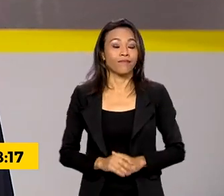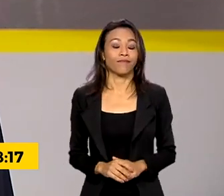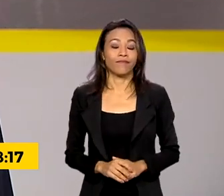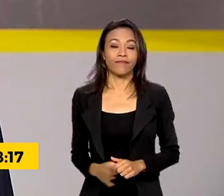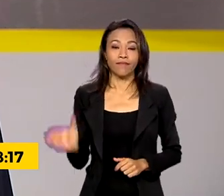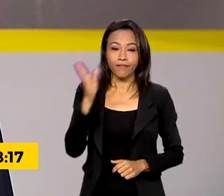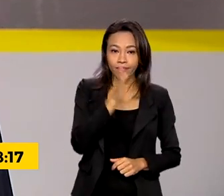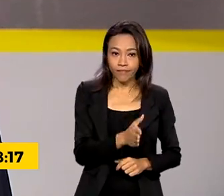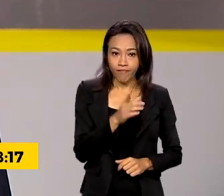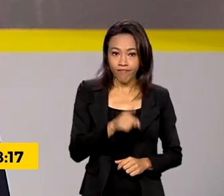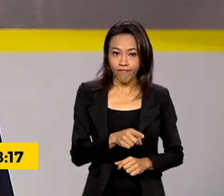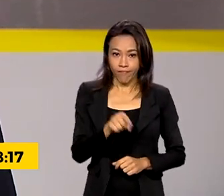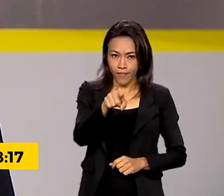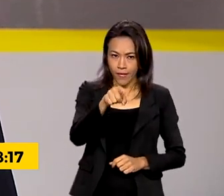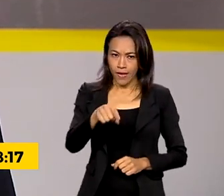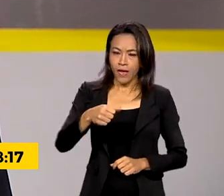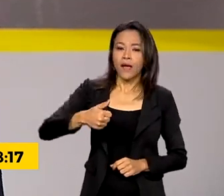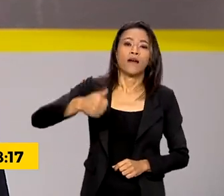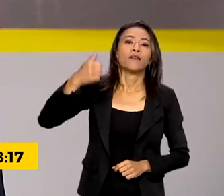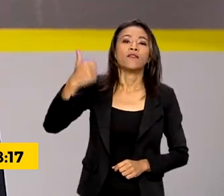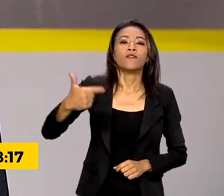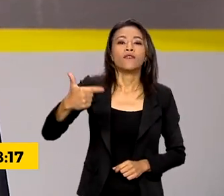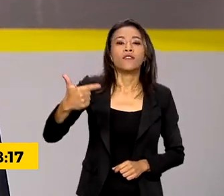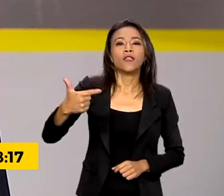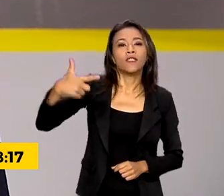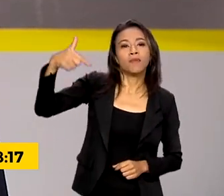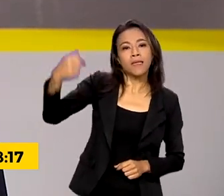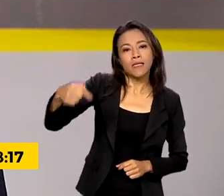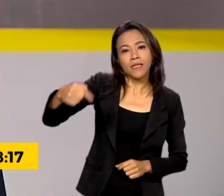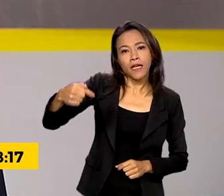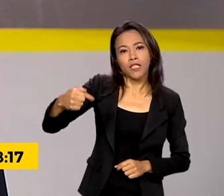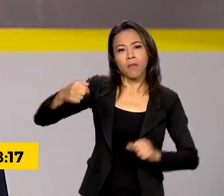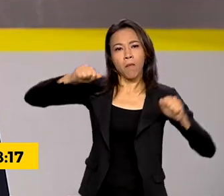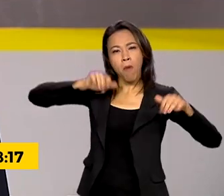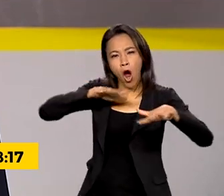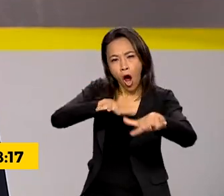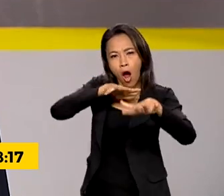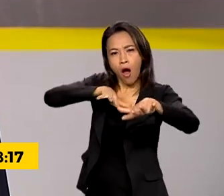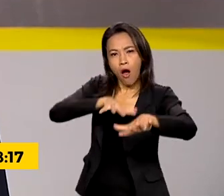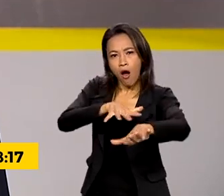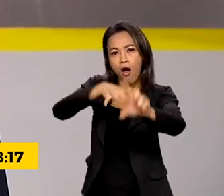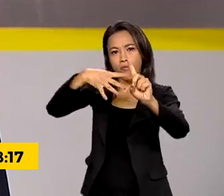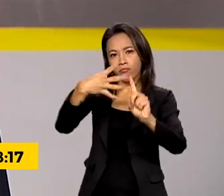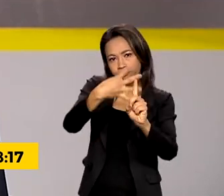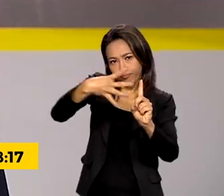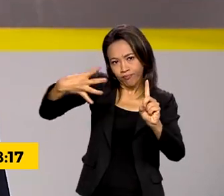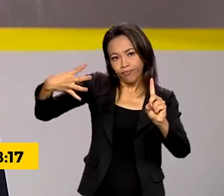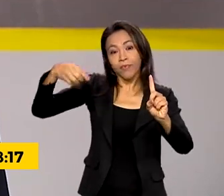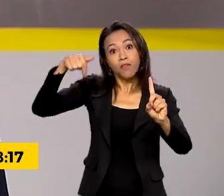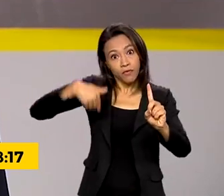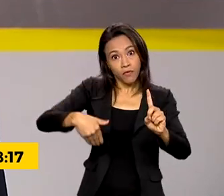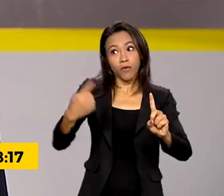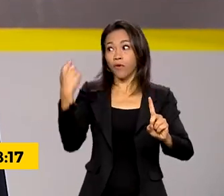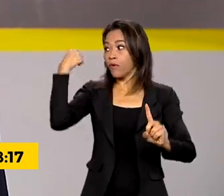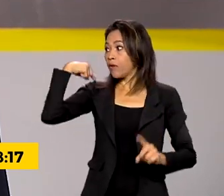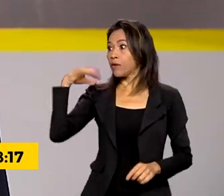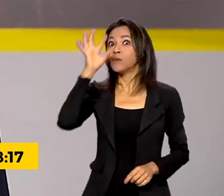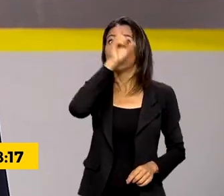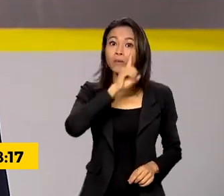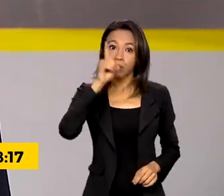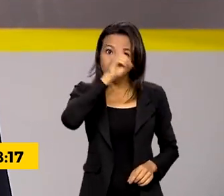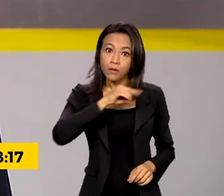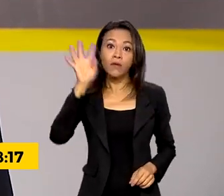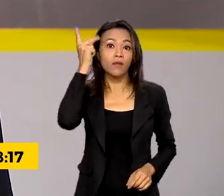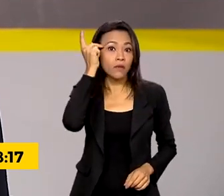A 27ª Parada do Orgulho LGBTQIA+, foi realizada neste domingo e movimentou o centro de São